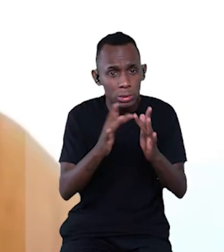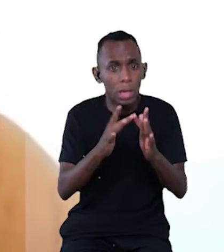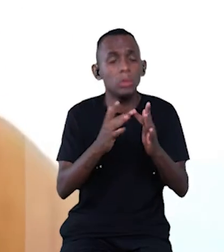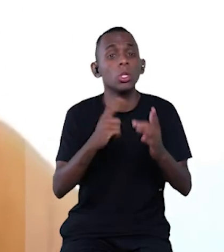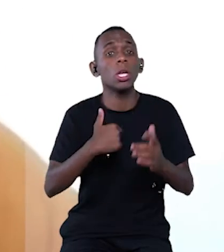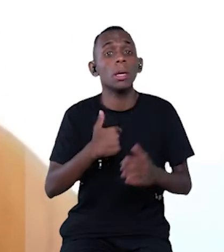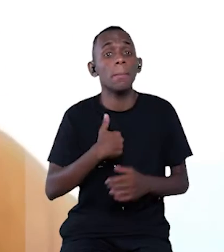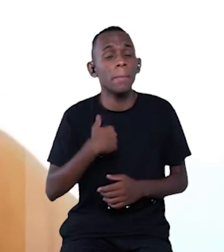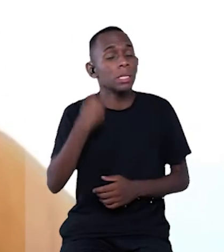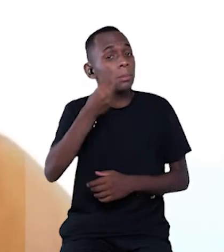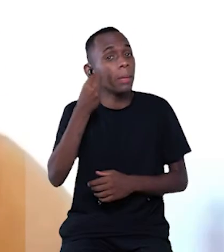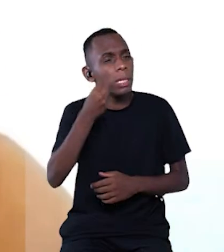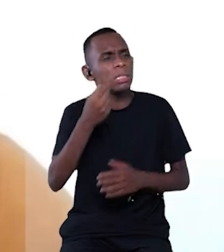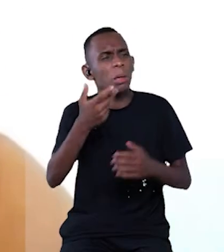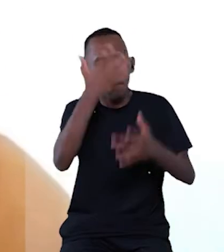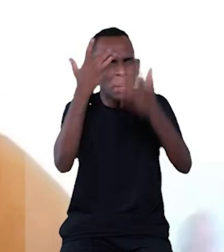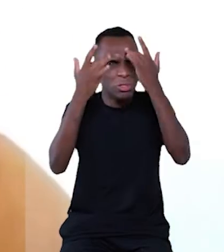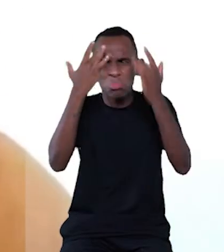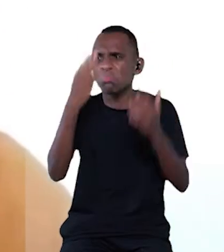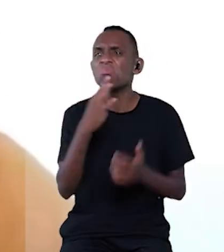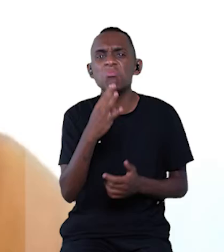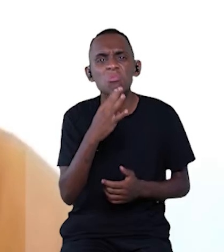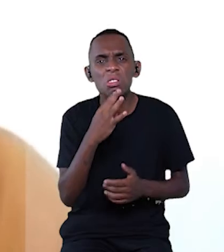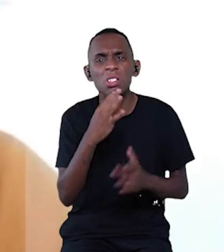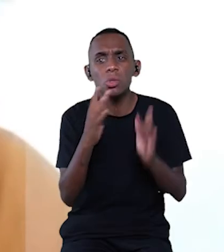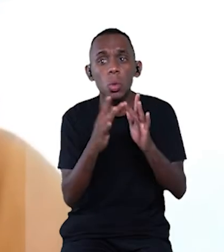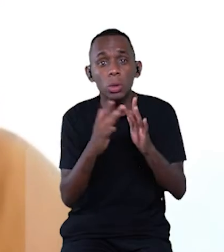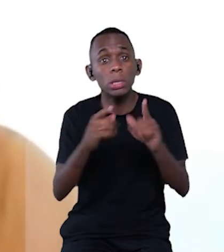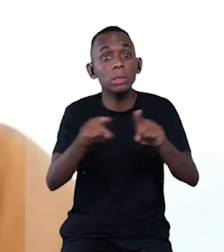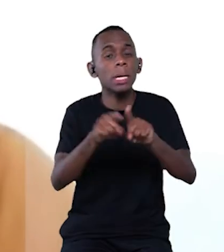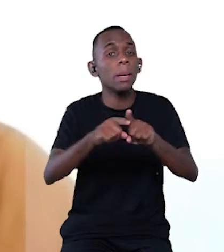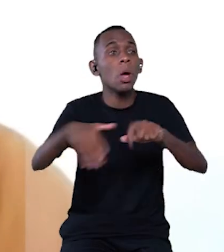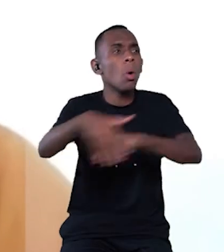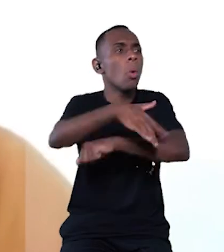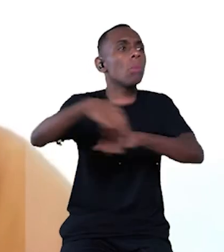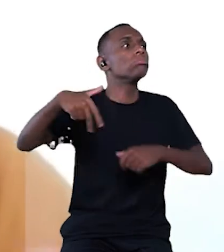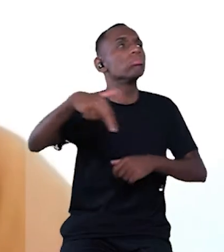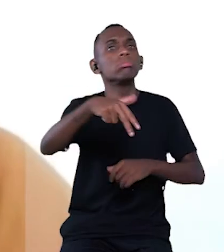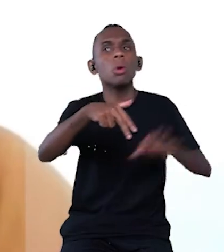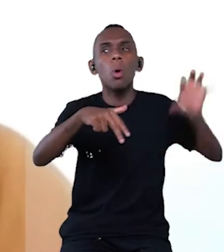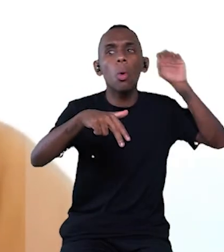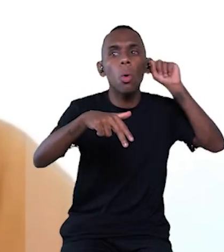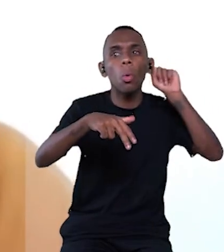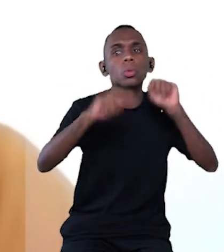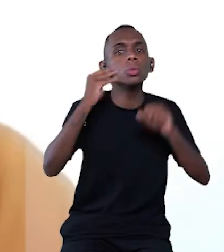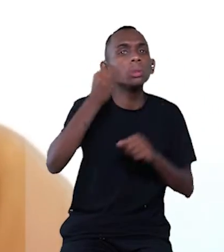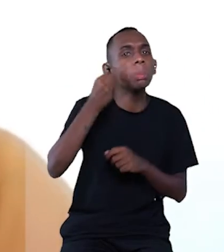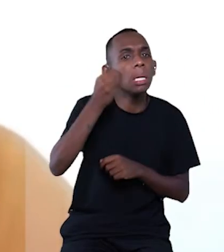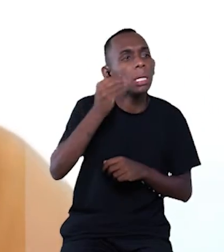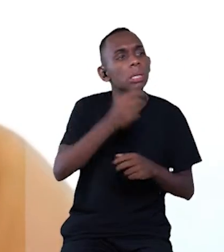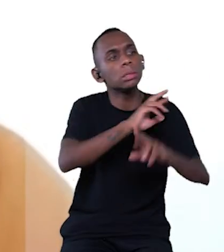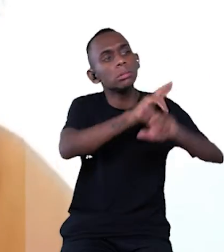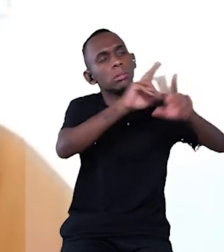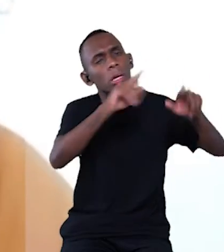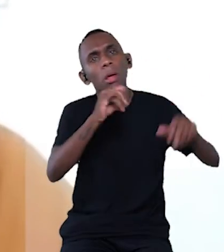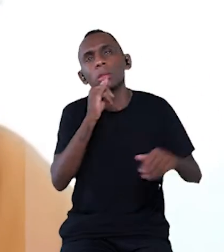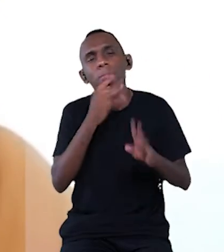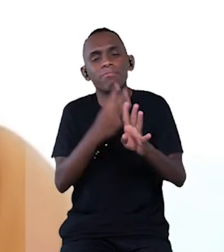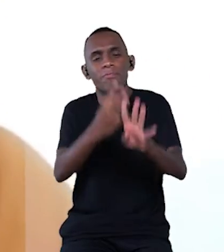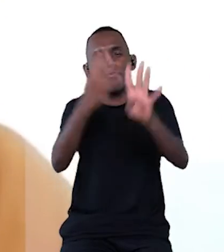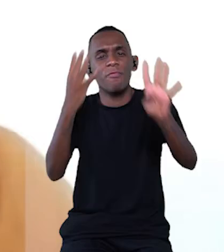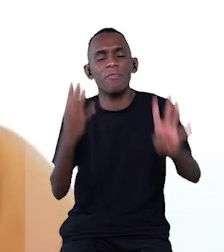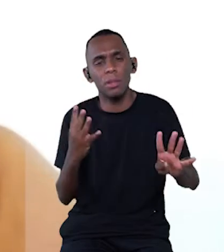desconhecidas histórias que eu crio a partir de conversas que eu ouço nas ruas. Então, eu estou no supermercado, estou na fila